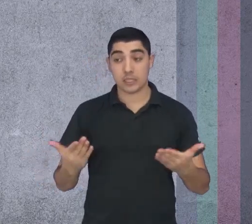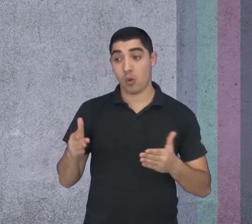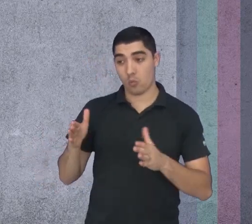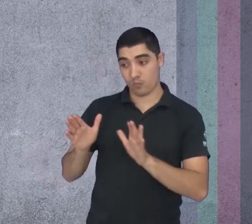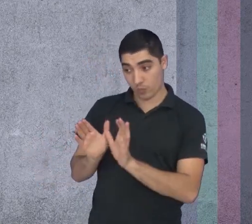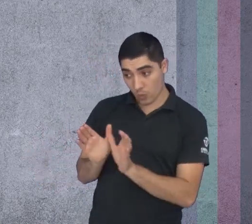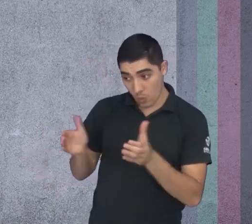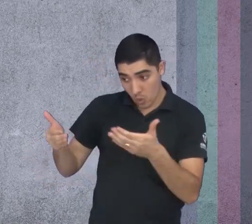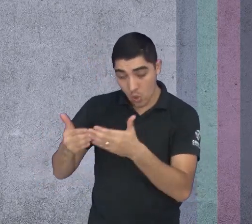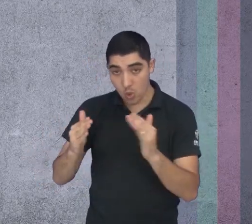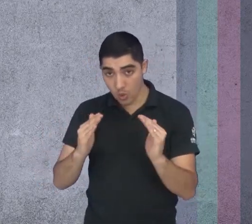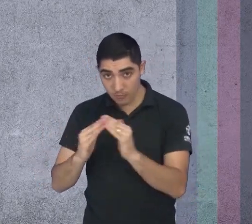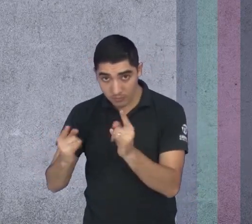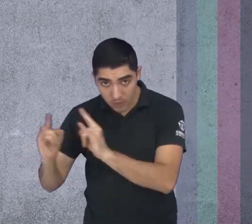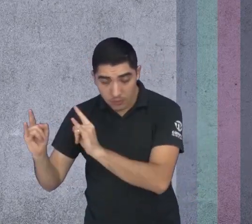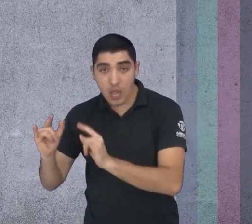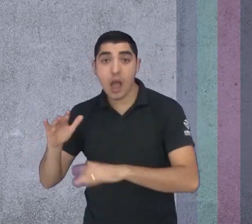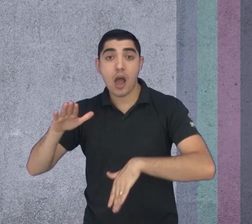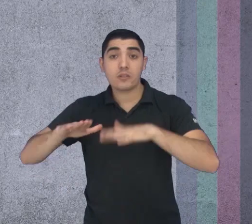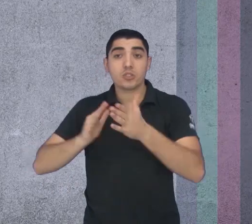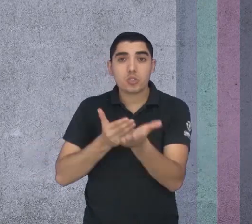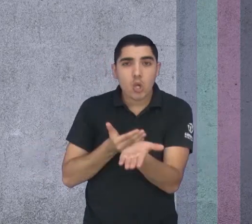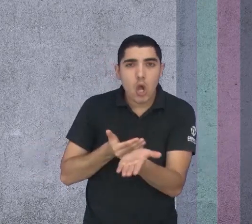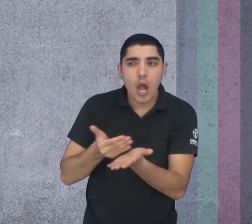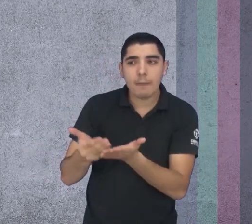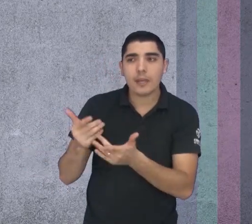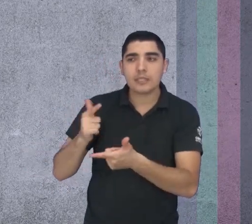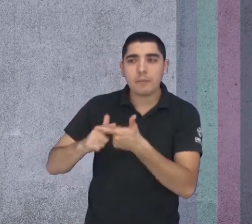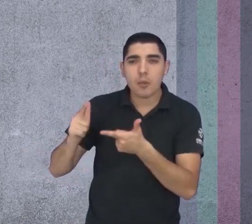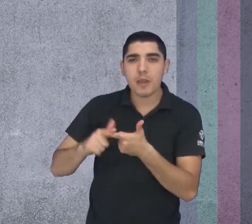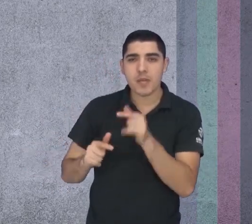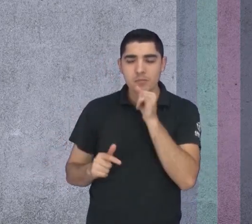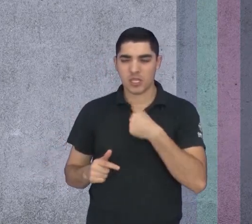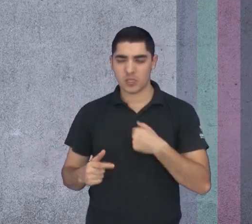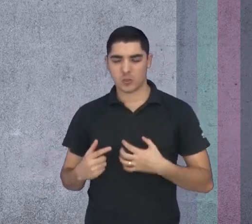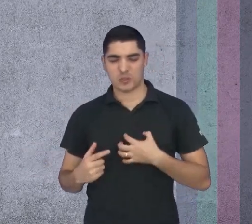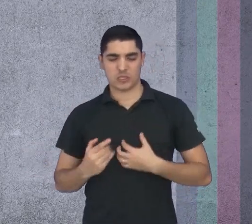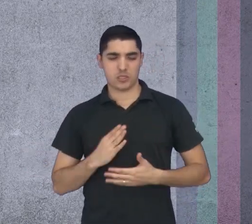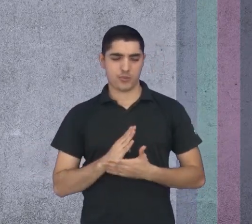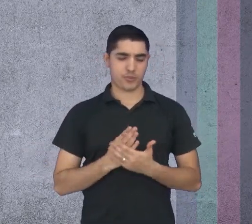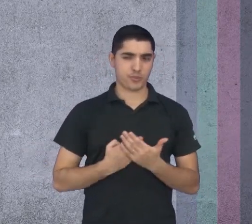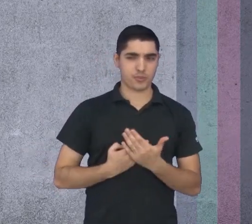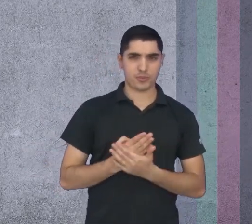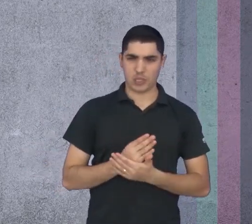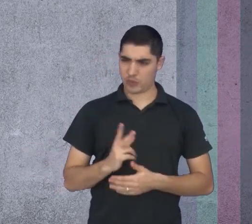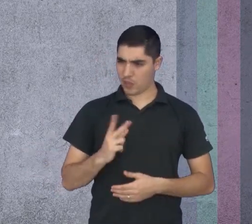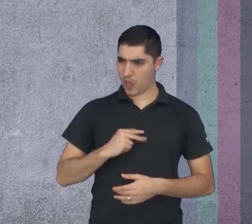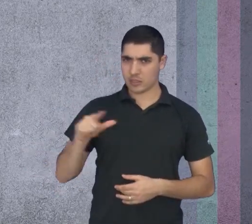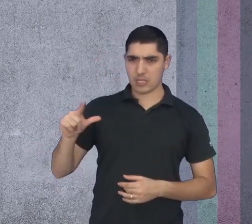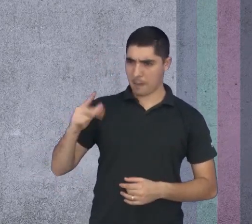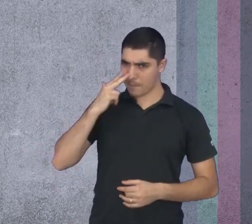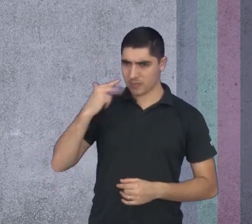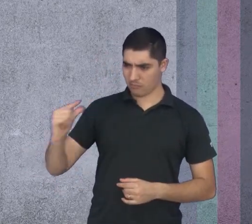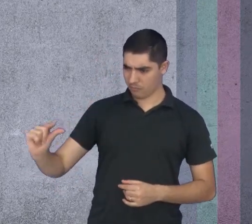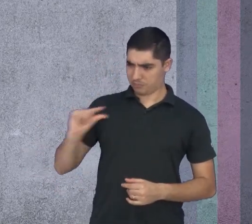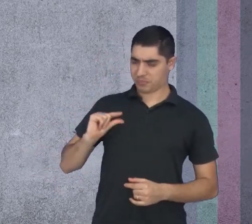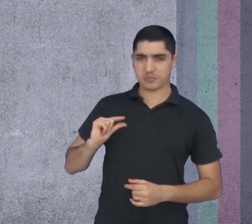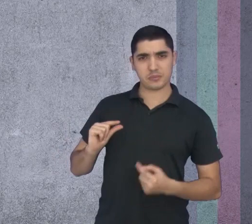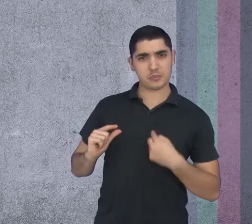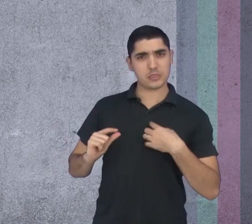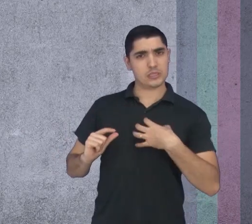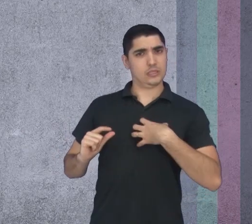Os conflitos começam com pequenos incômodos. Aquilo que me incomoda, aquilo que me atravessa, aquilo que de repente eu